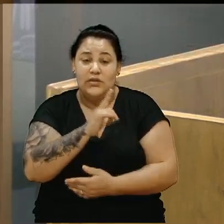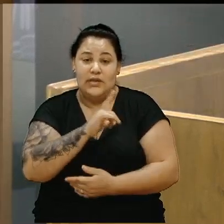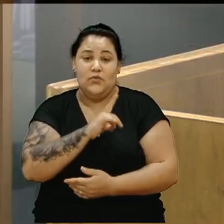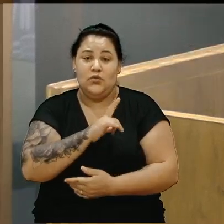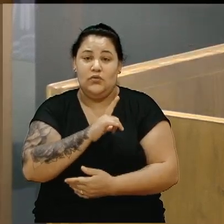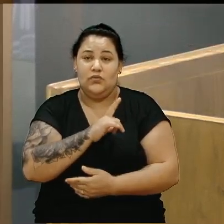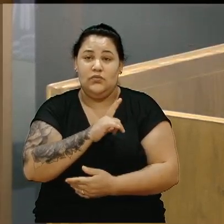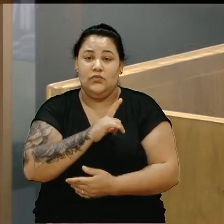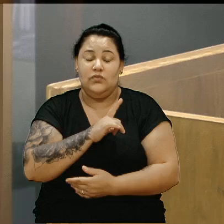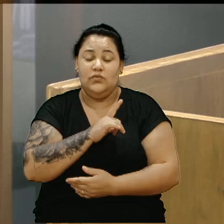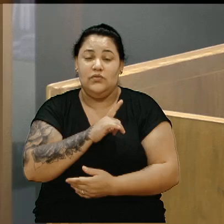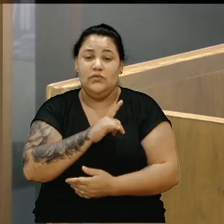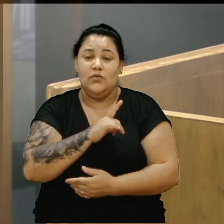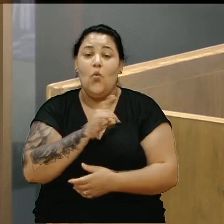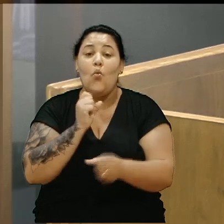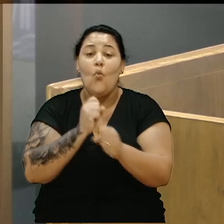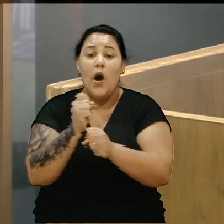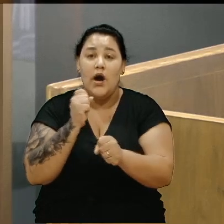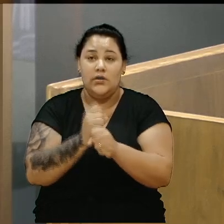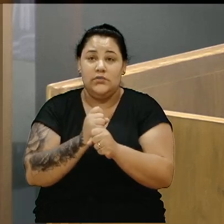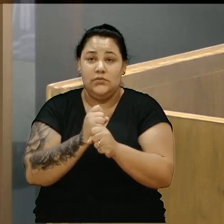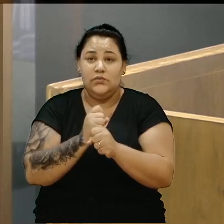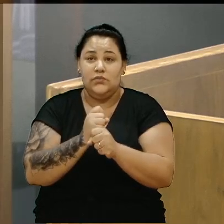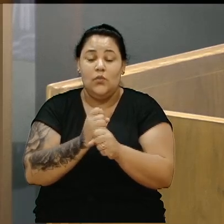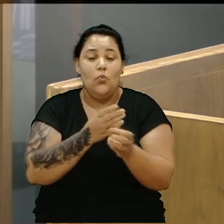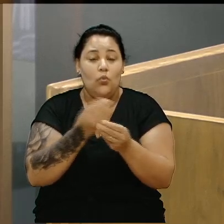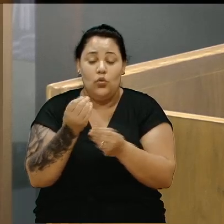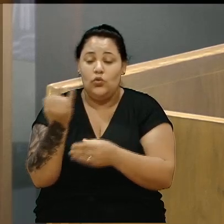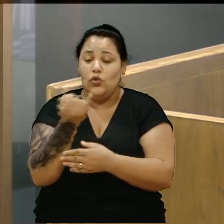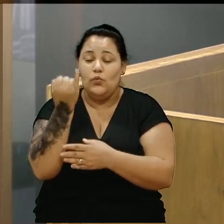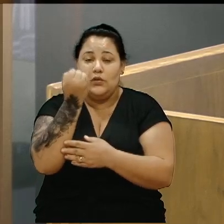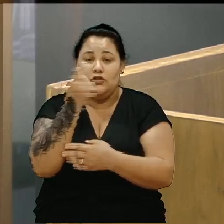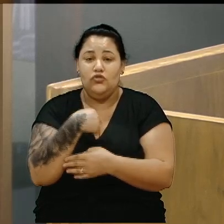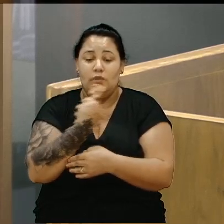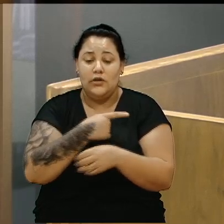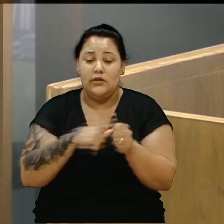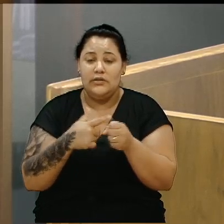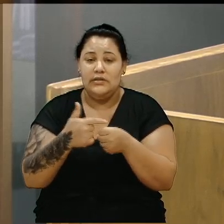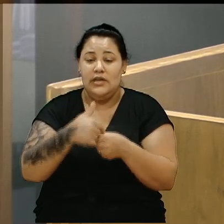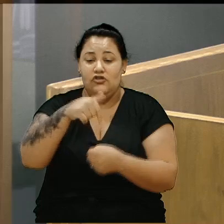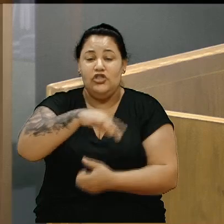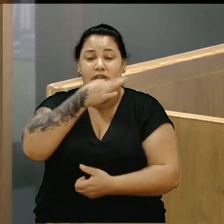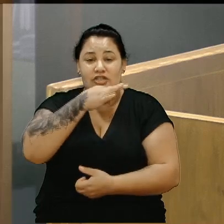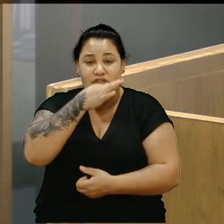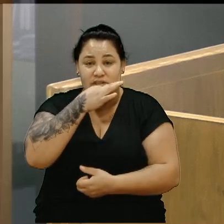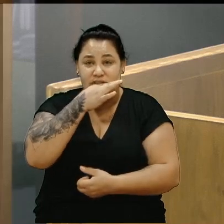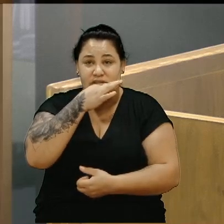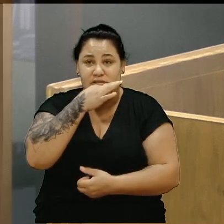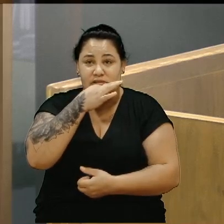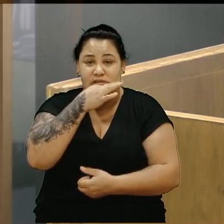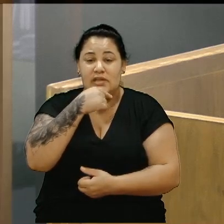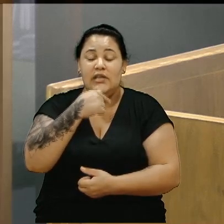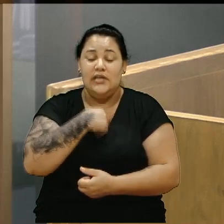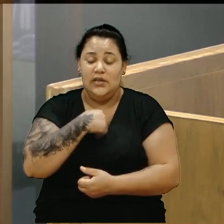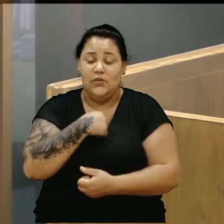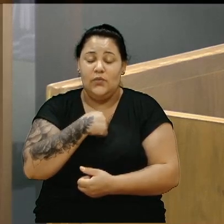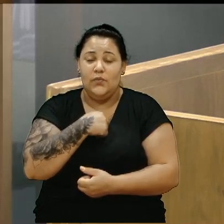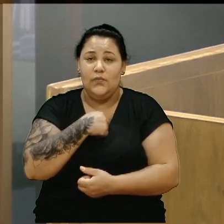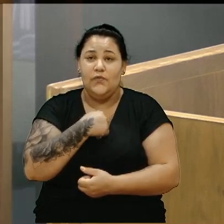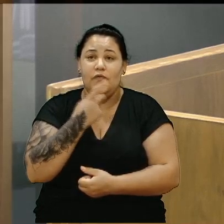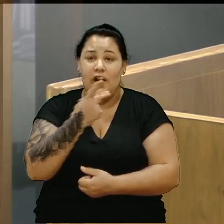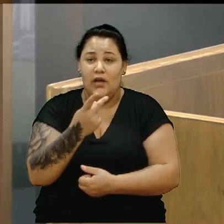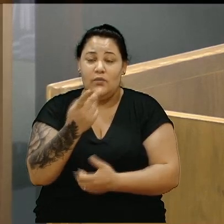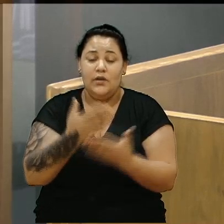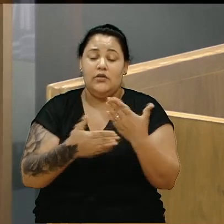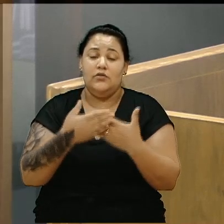tenhamos um ano que vai ser de fundamental importância para a nossa cidade de Caxias do Sul. E conclamo aqui a todos os nobres pares, para